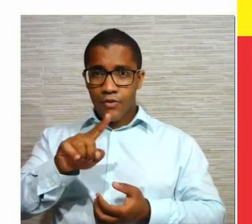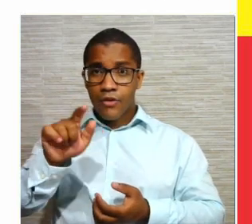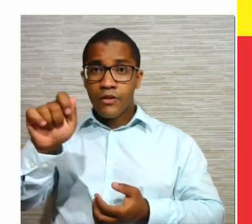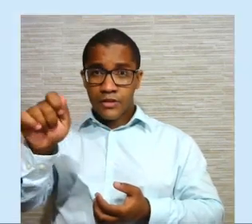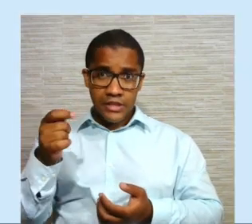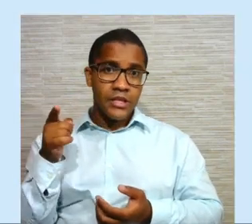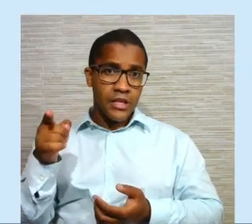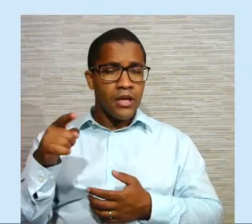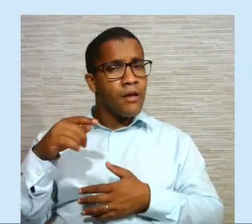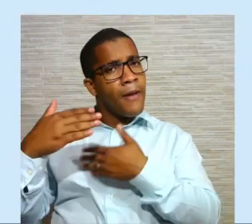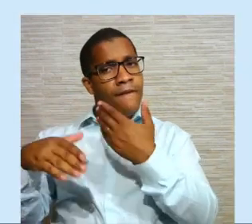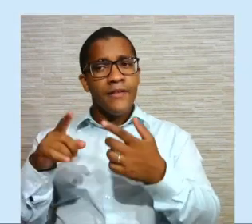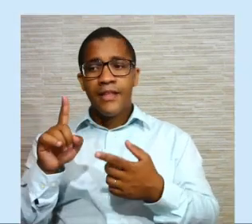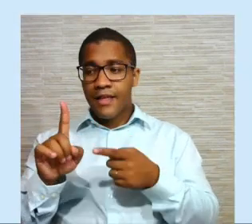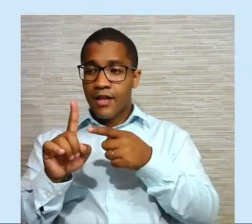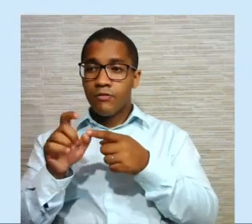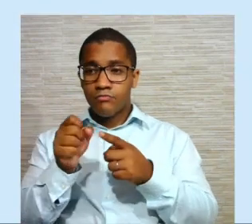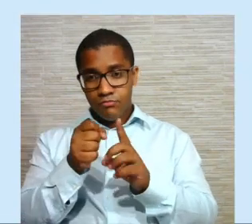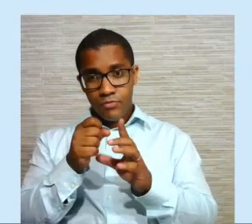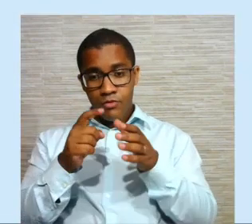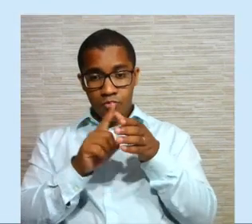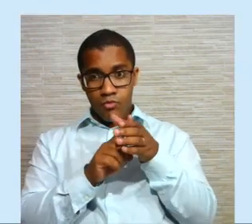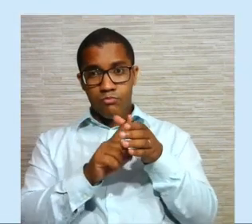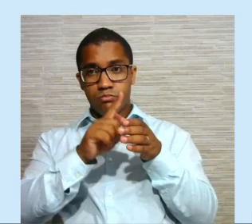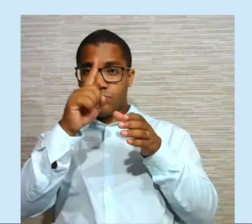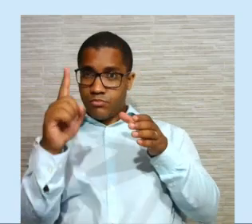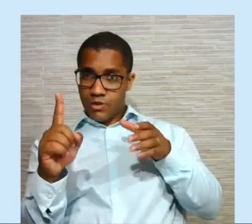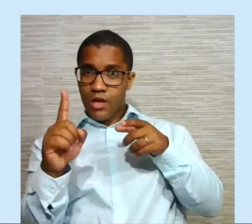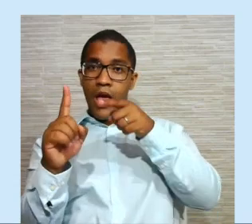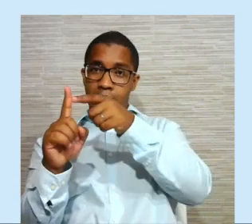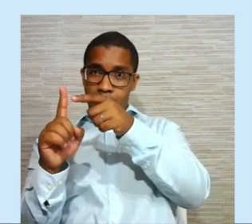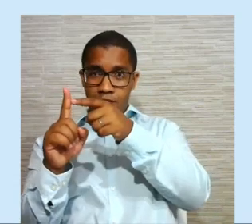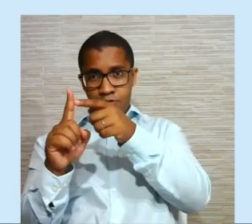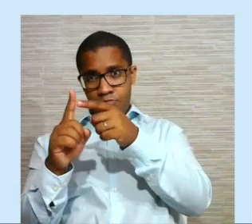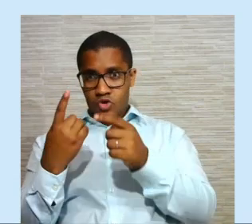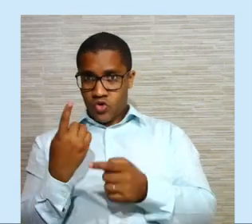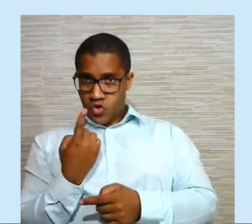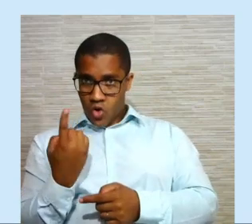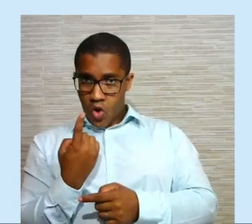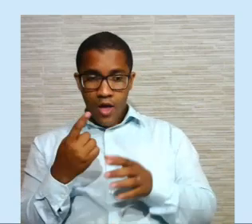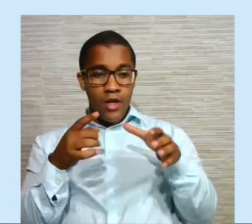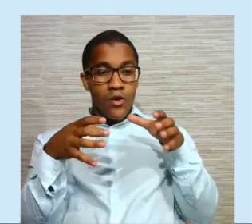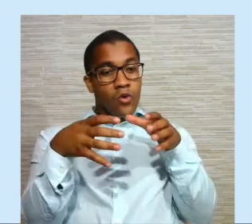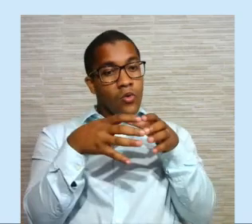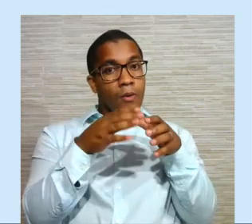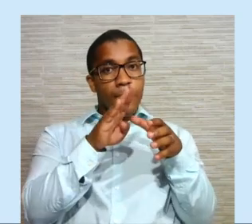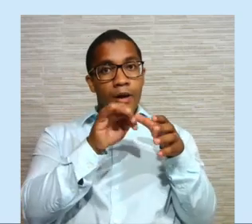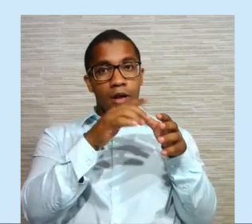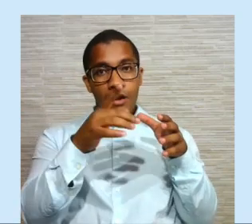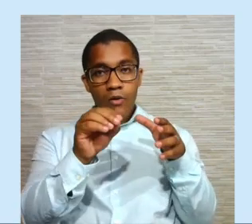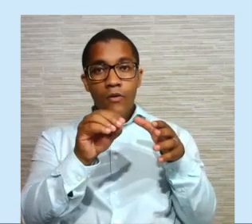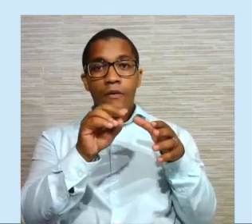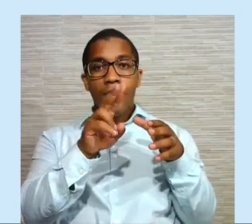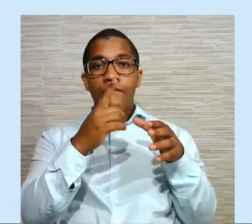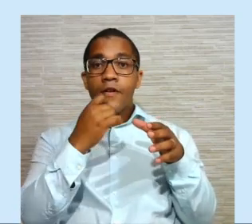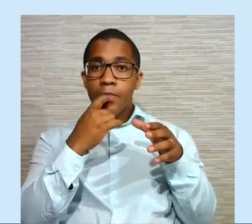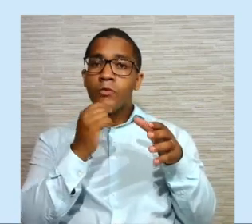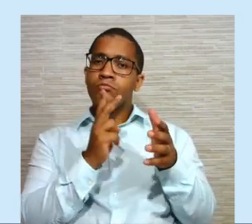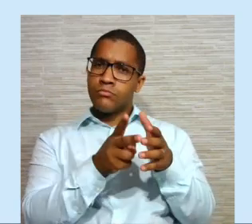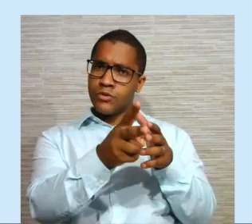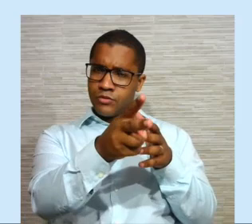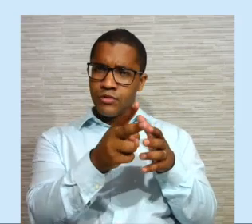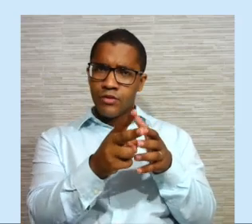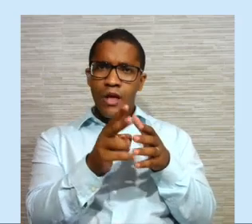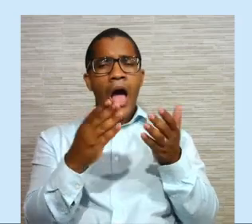depois Cazuza fez carreira solo e o Barão Vermelho continuou. O que muita gente comenta, né, assim, porque que o